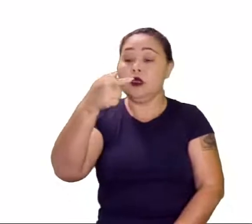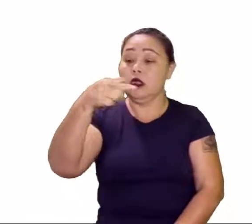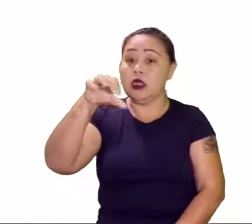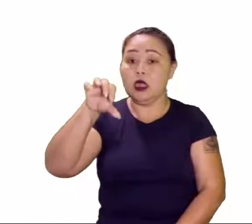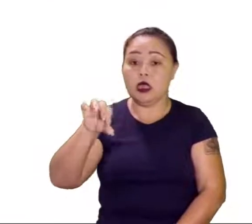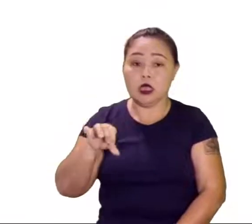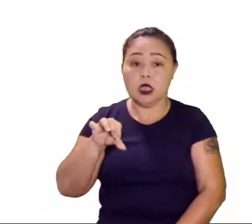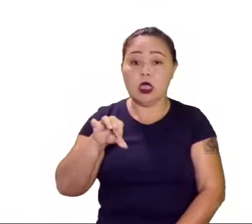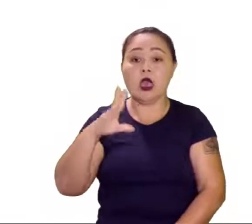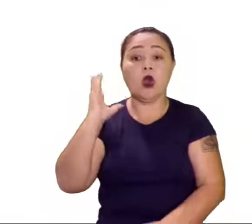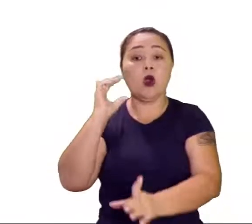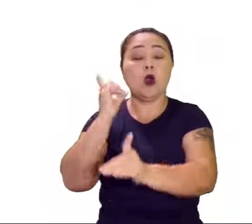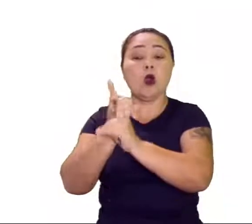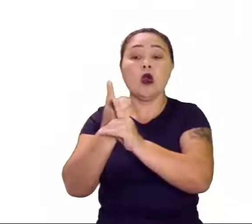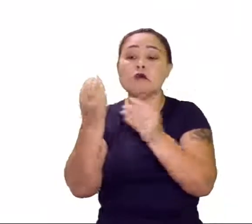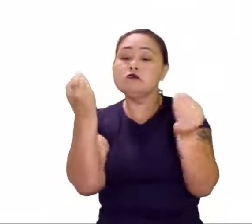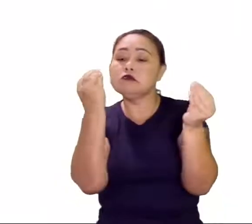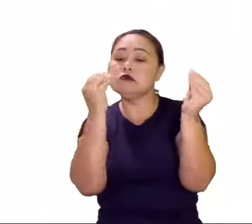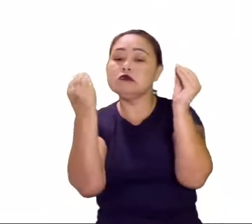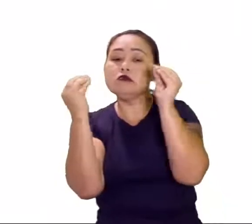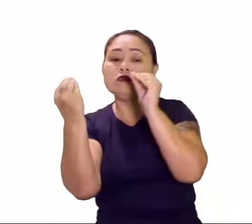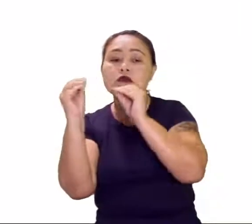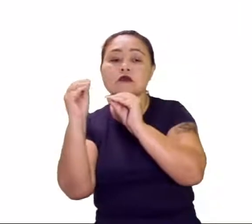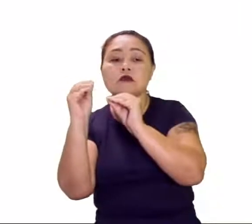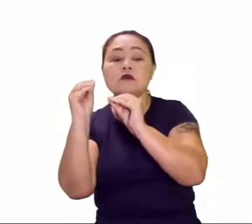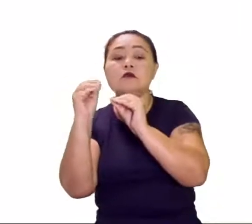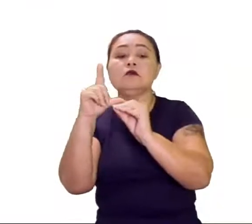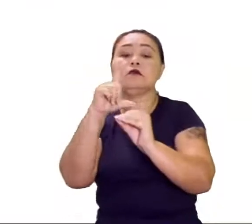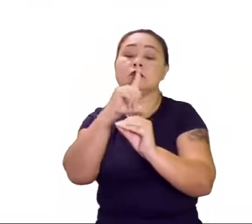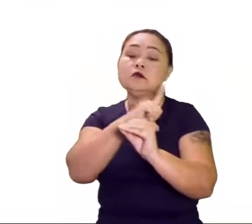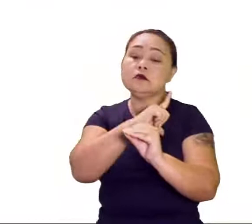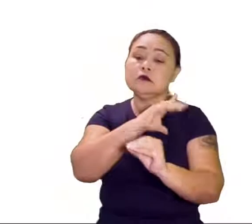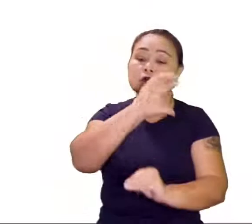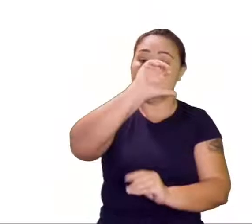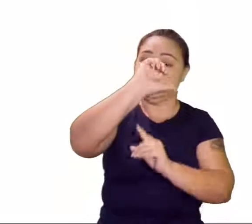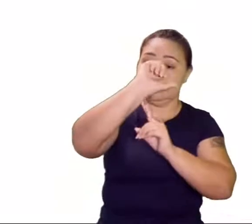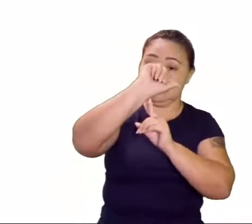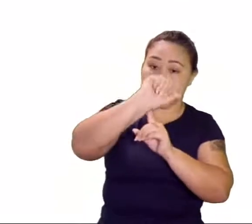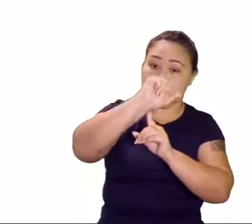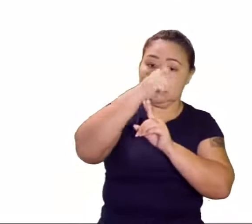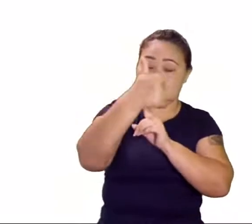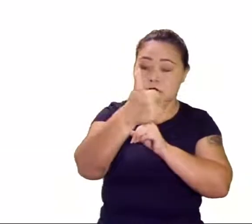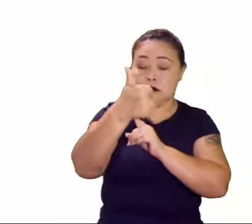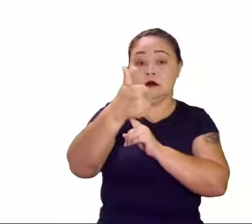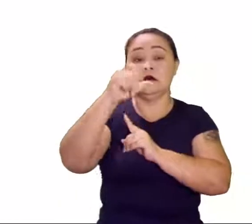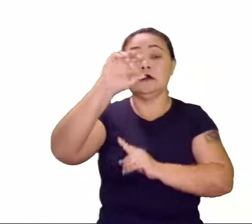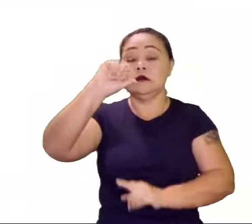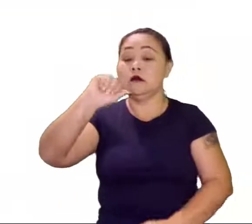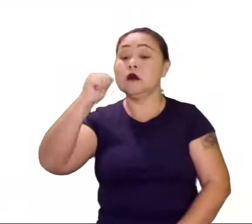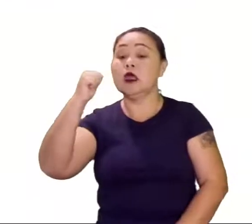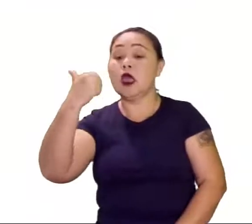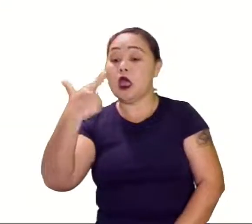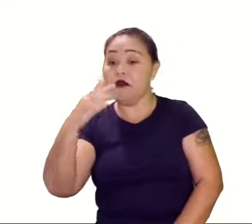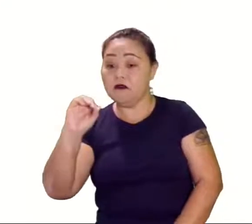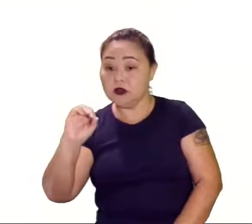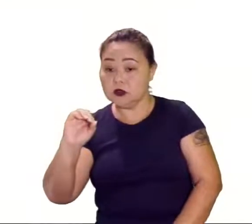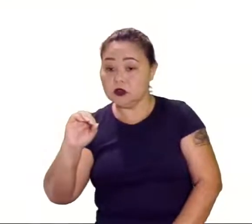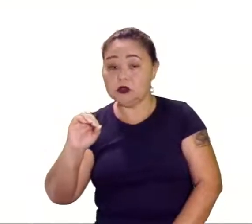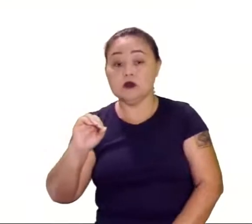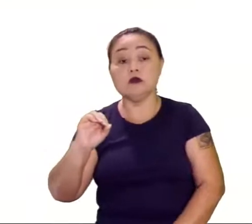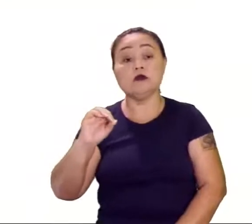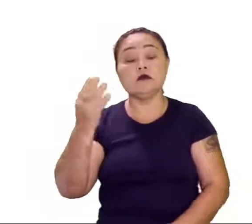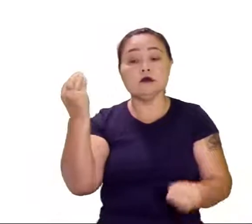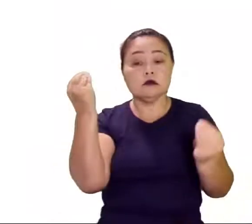79, determine os meios aritméticos existentes entre o A1 e o A20.